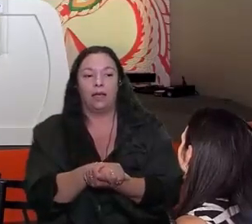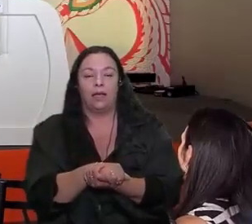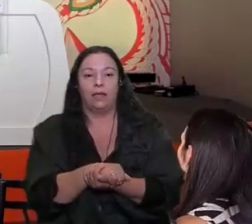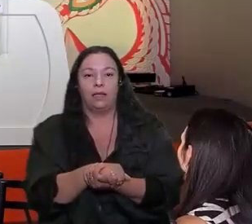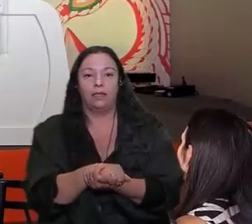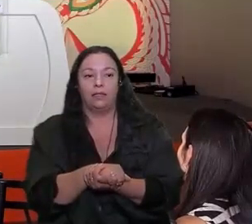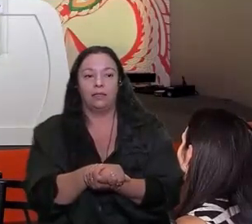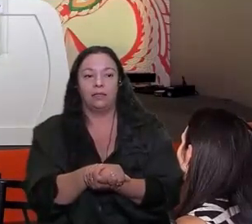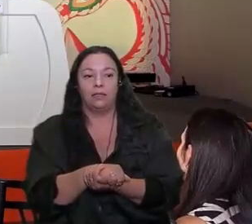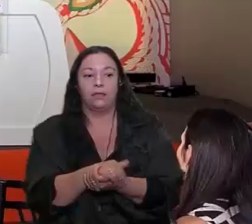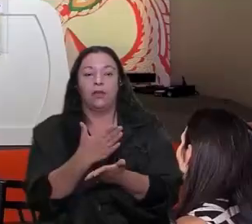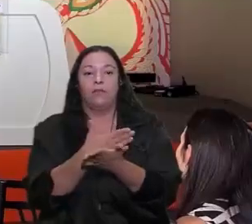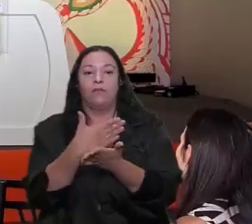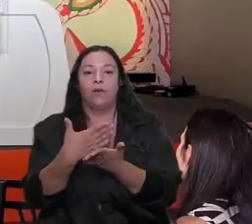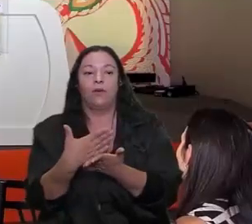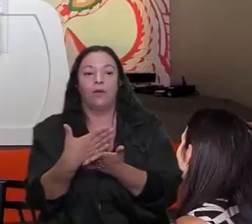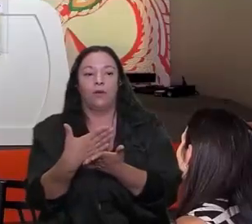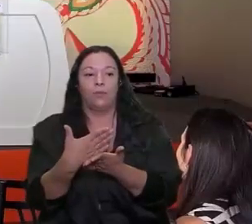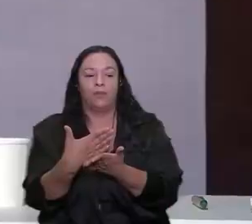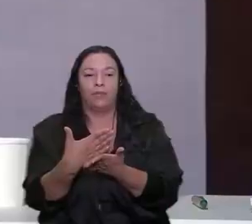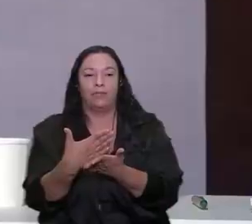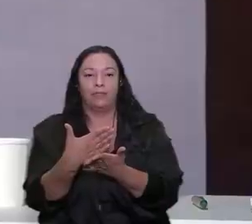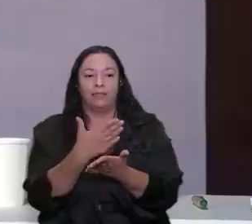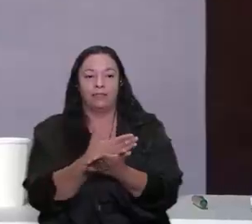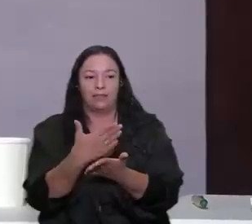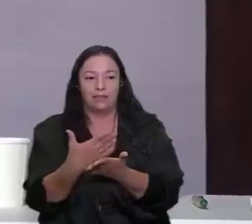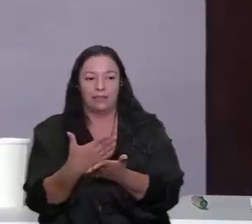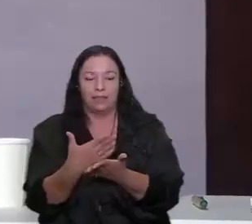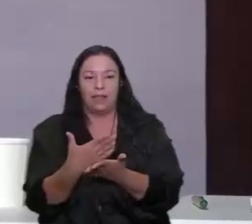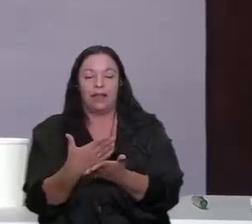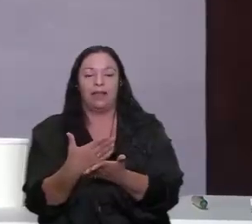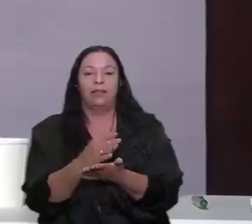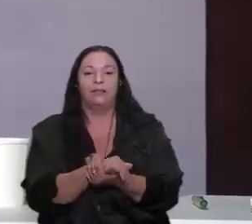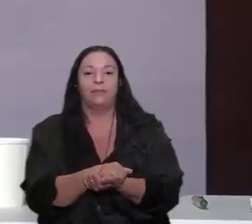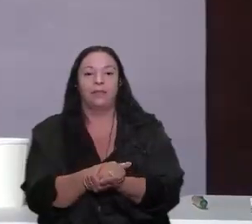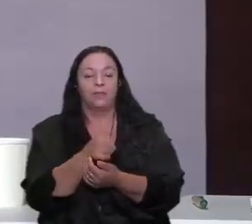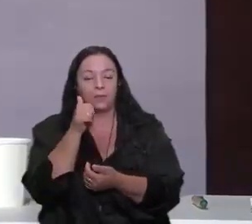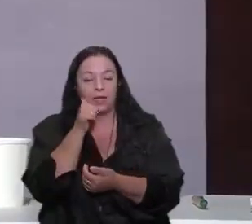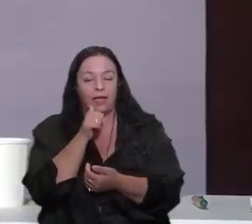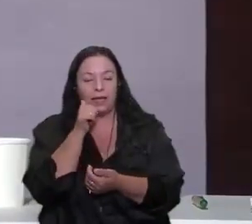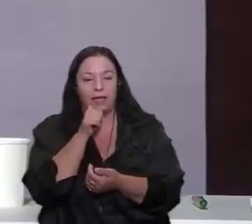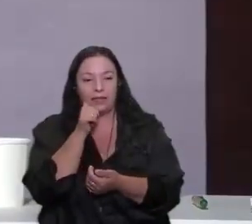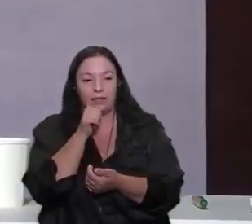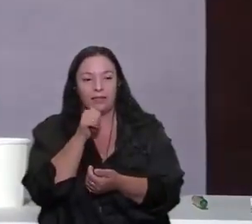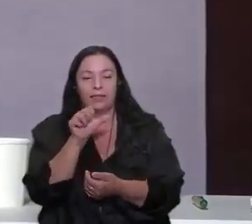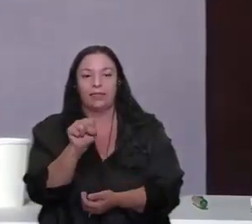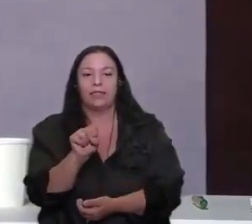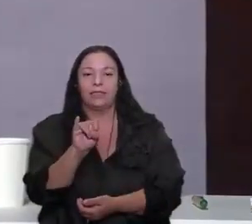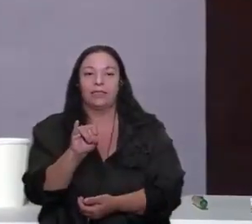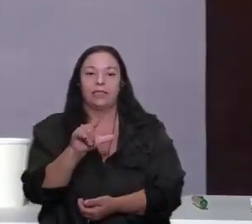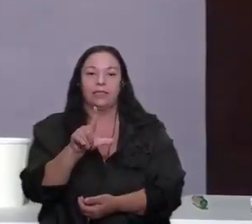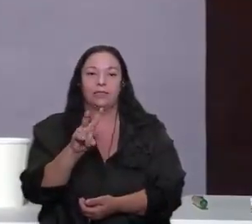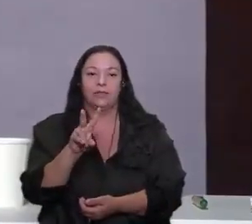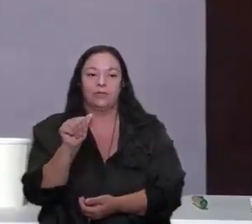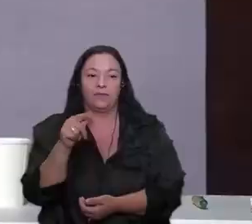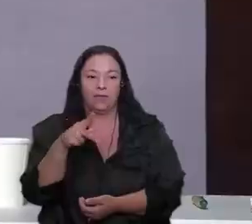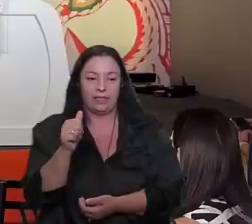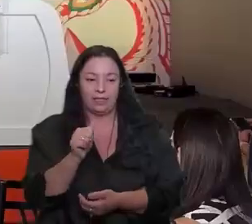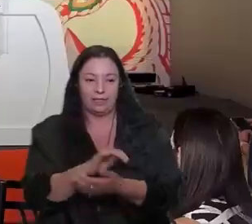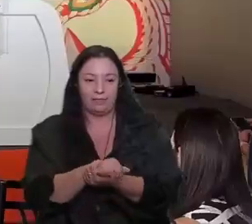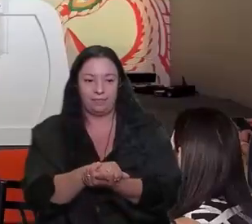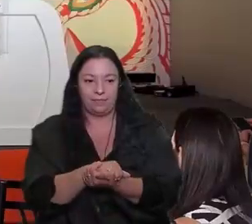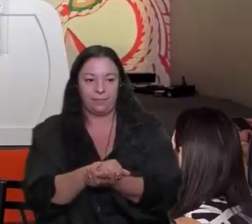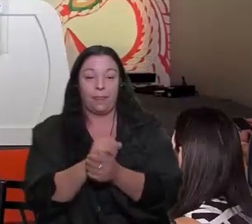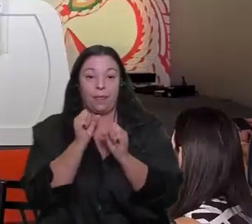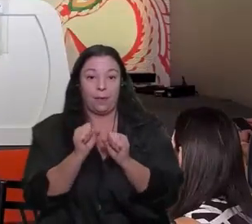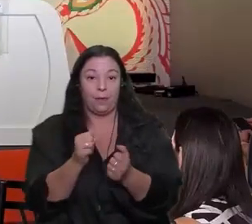mais interessante, mas eu vou começar por senhoridade e pelas damas, né? A nossa querida Silvana, poderia ser. Tá? Pode